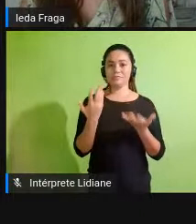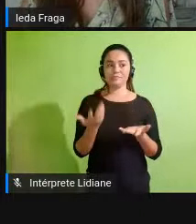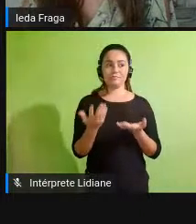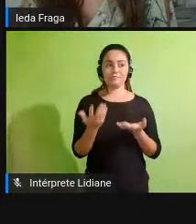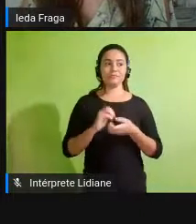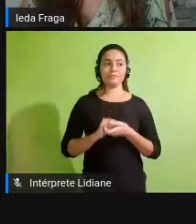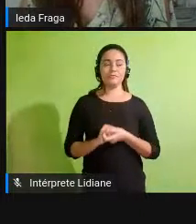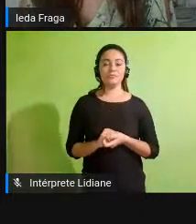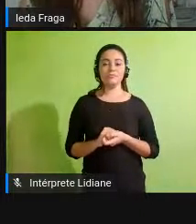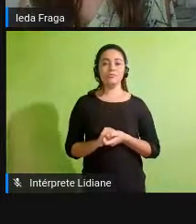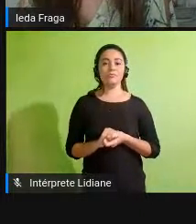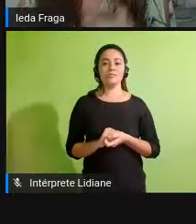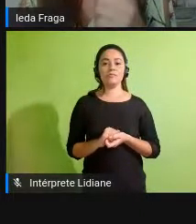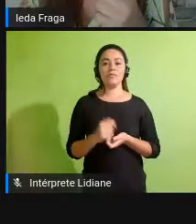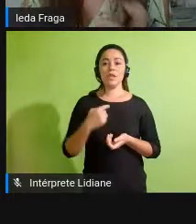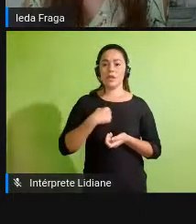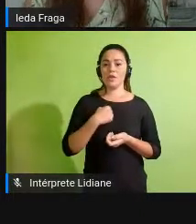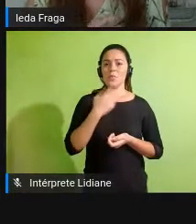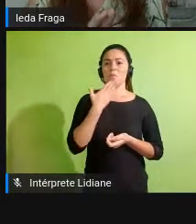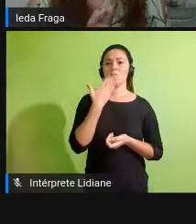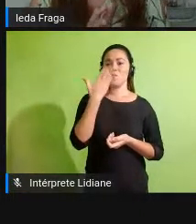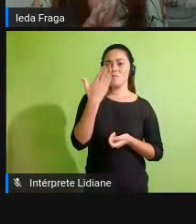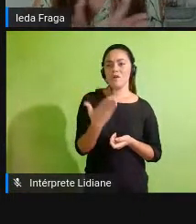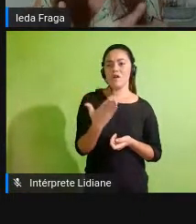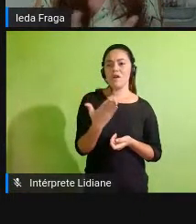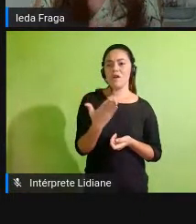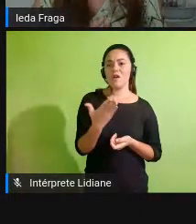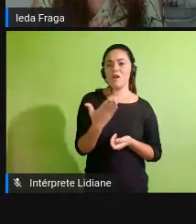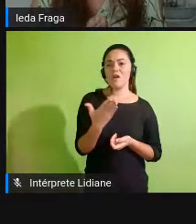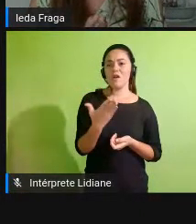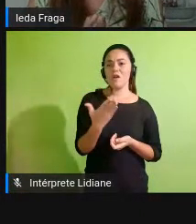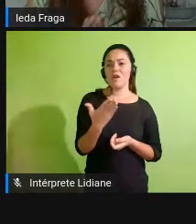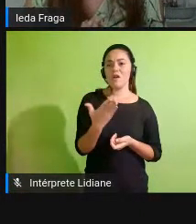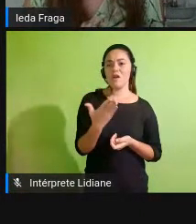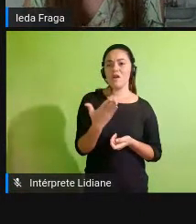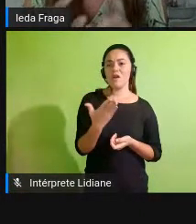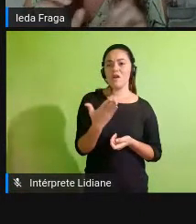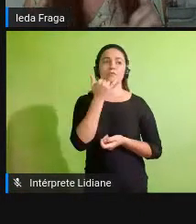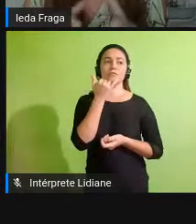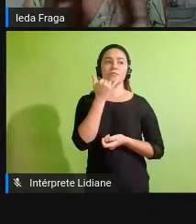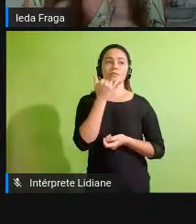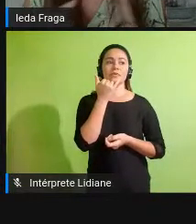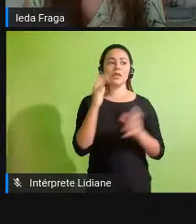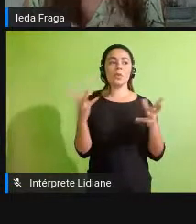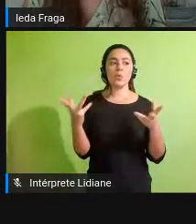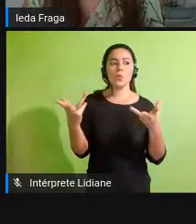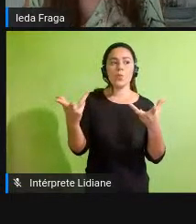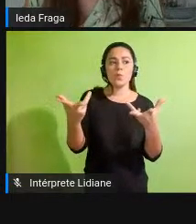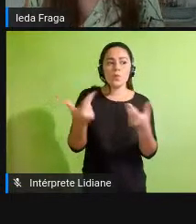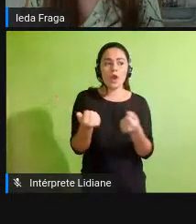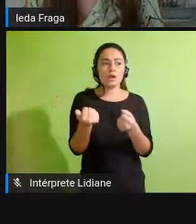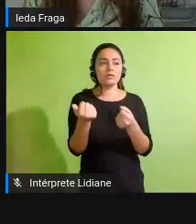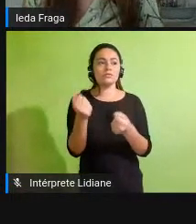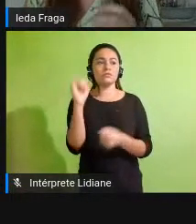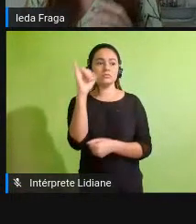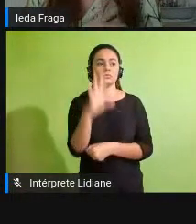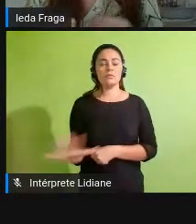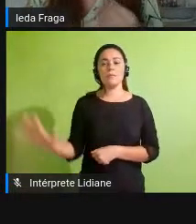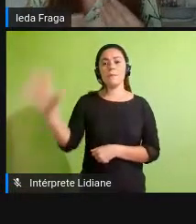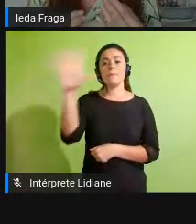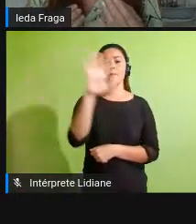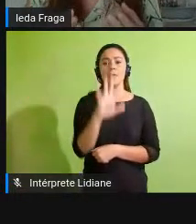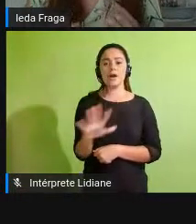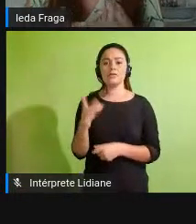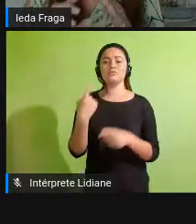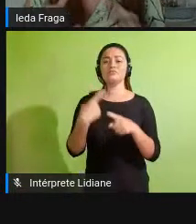eu peço de antemão desculpas pela qualidade da imagem, porque como é print da tela do celular, eu acho que